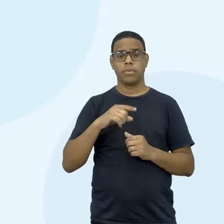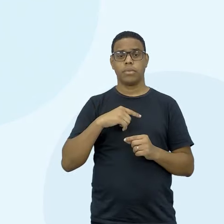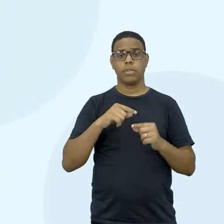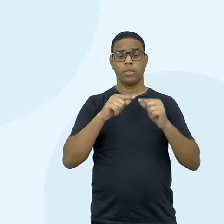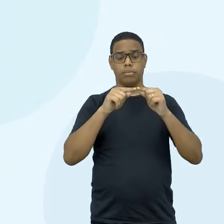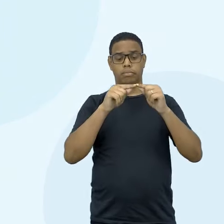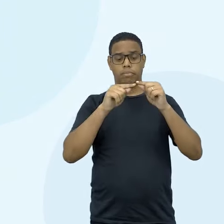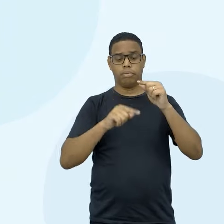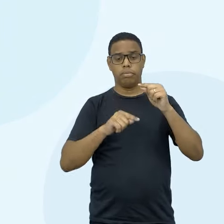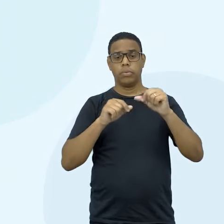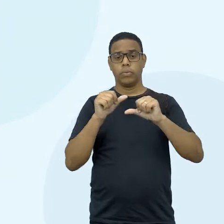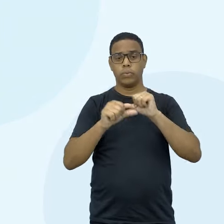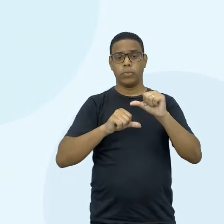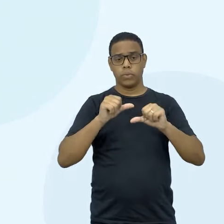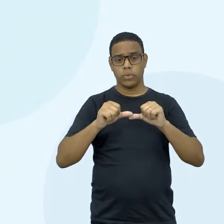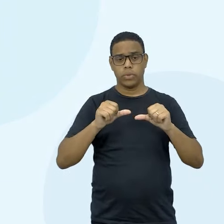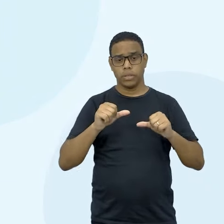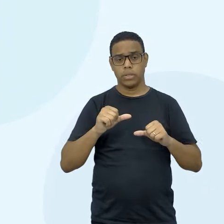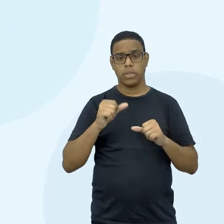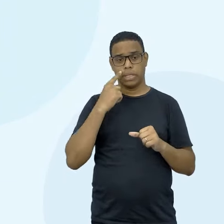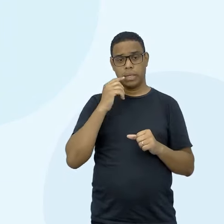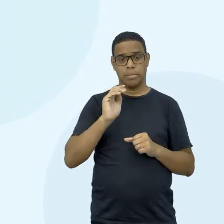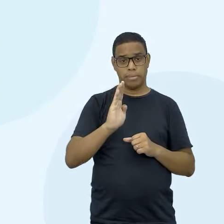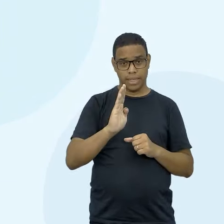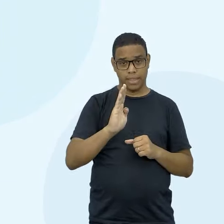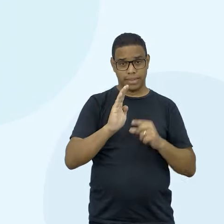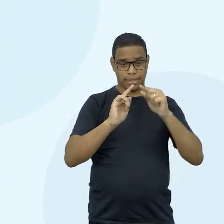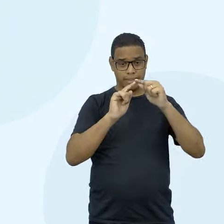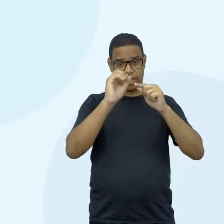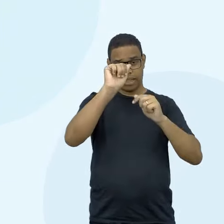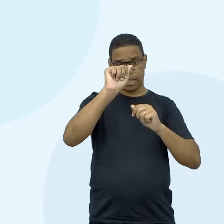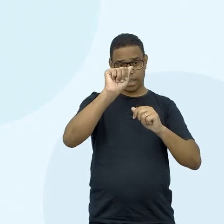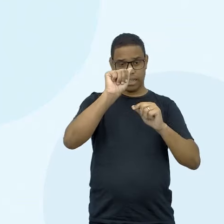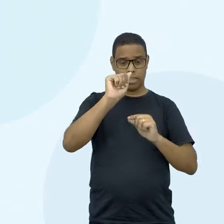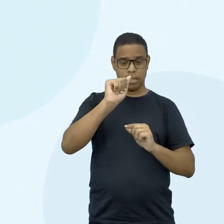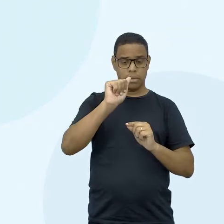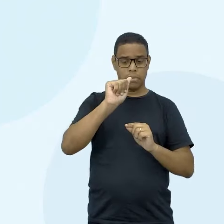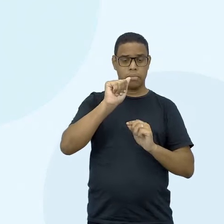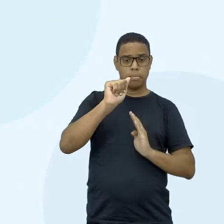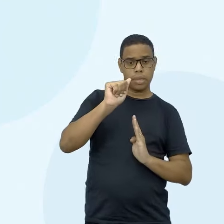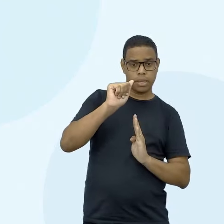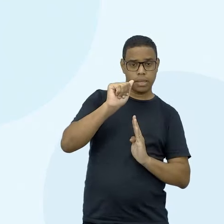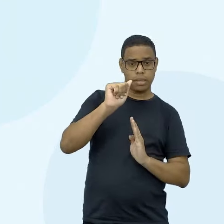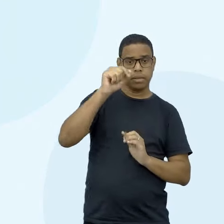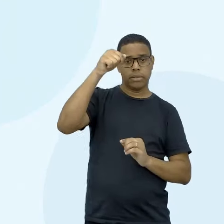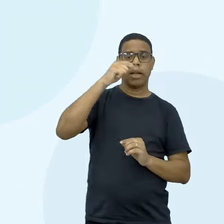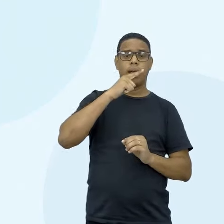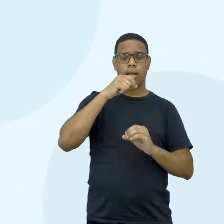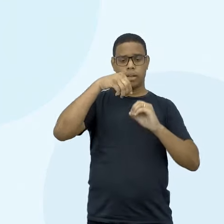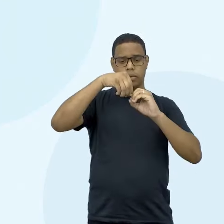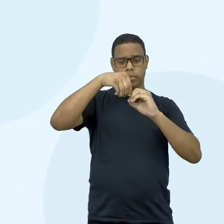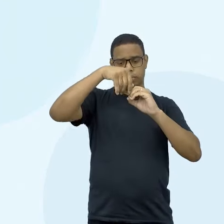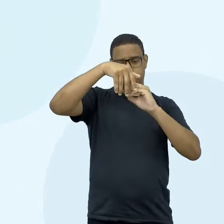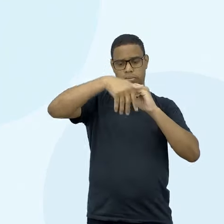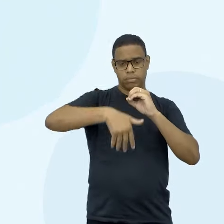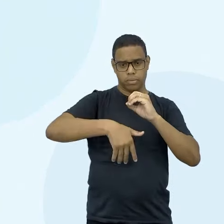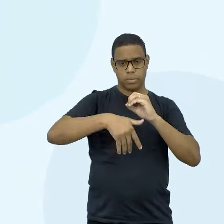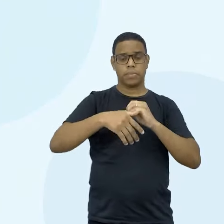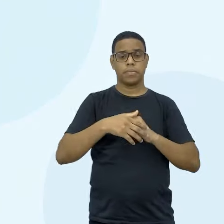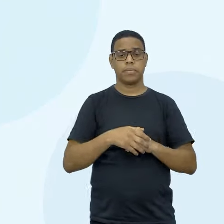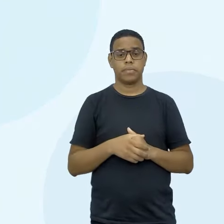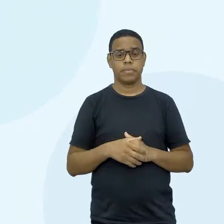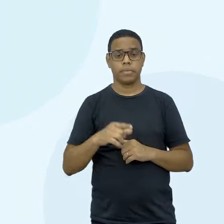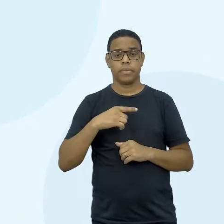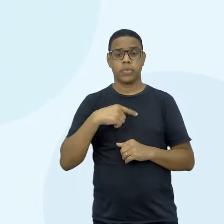se transformando aqui nesse ponto, que é o ponto B, por conta da água que está caindo aí na rodinha,